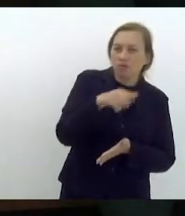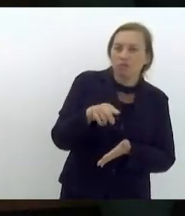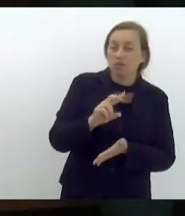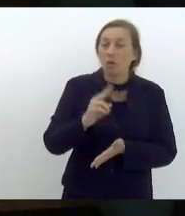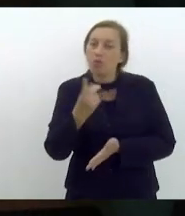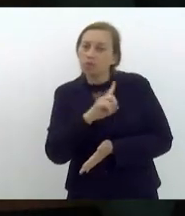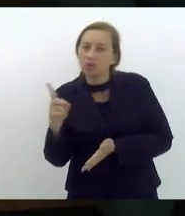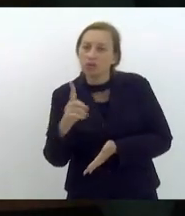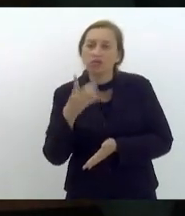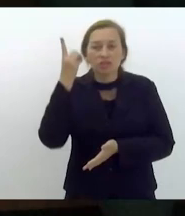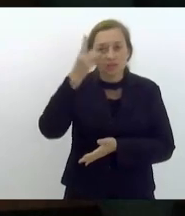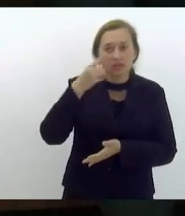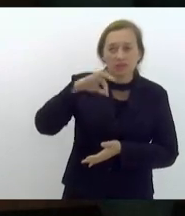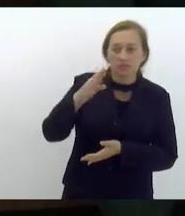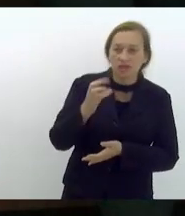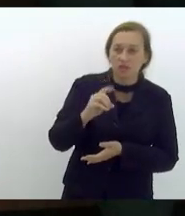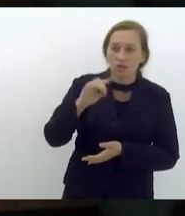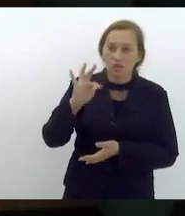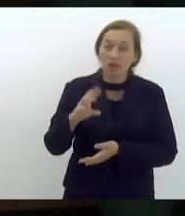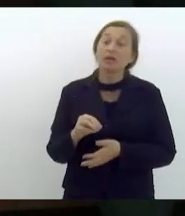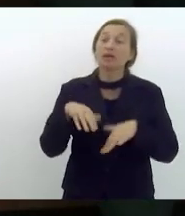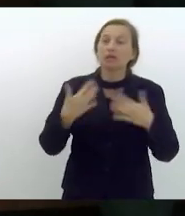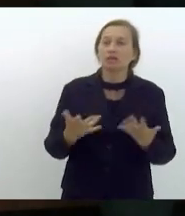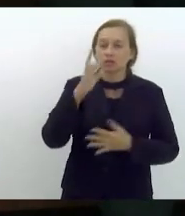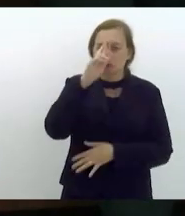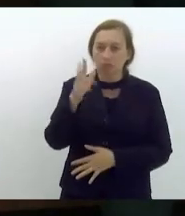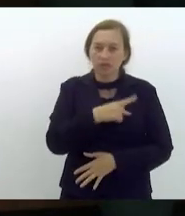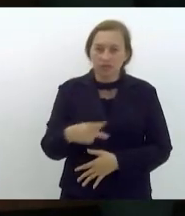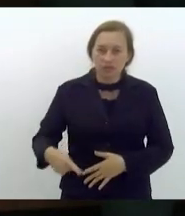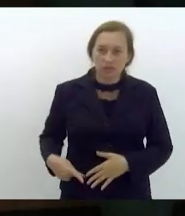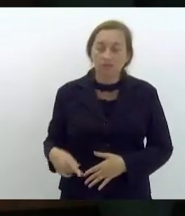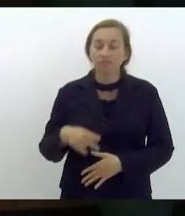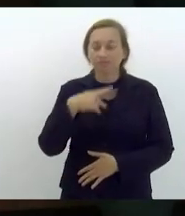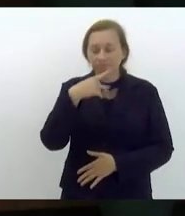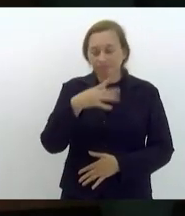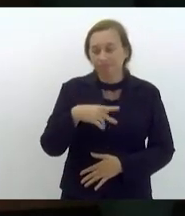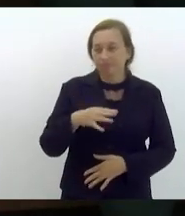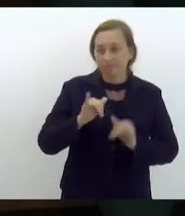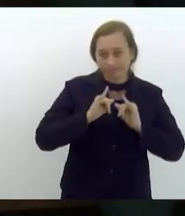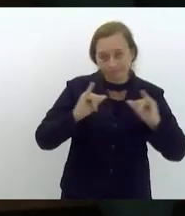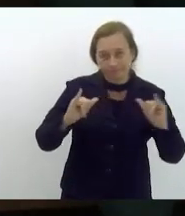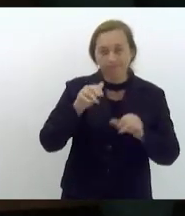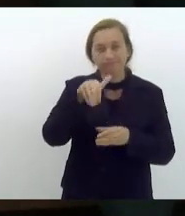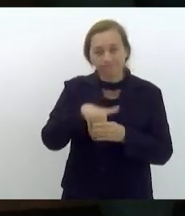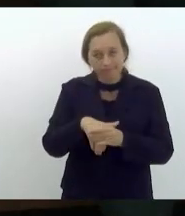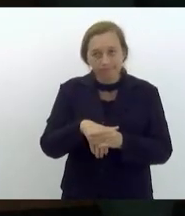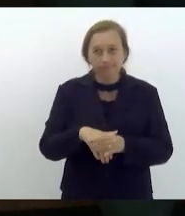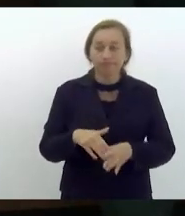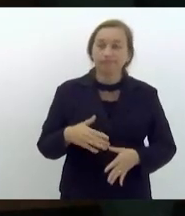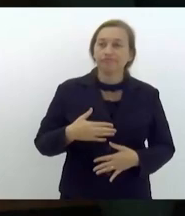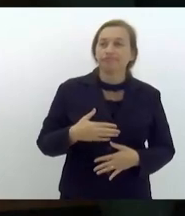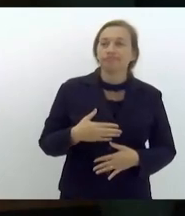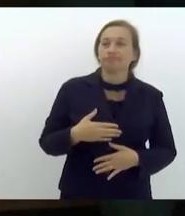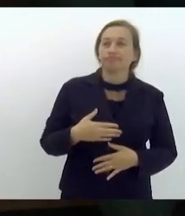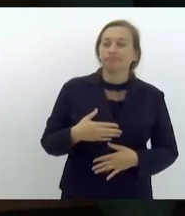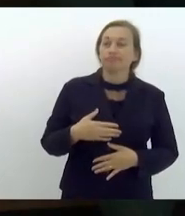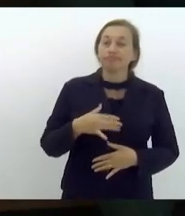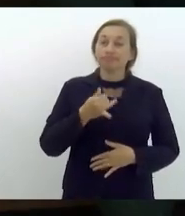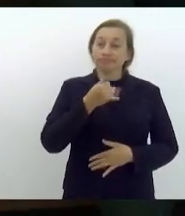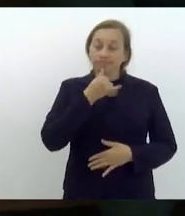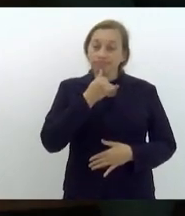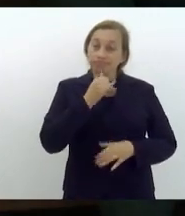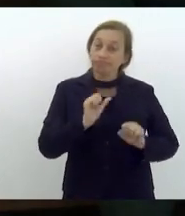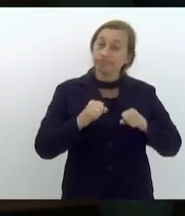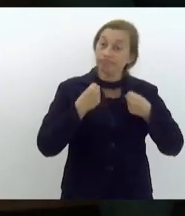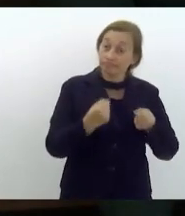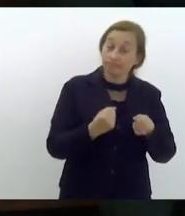não Deputado Márcio Roberto Então Presidente fica a minha declaração de voto né o meu repúdio aqueles que